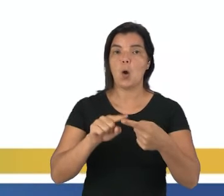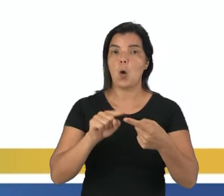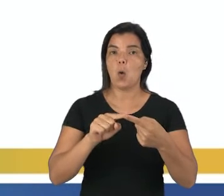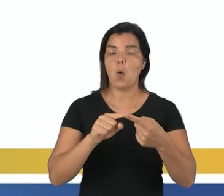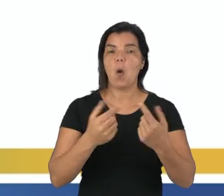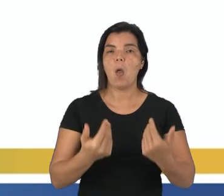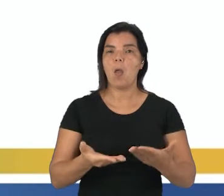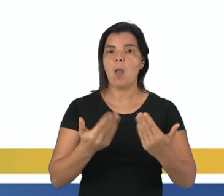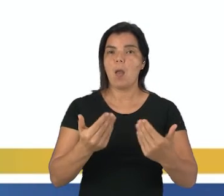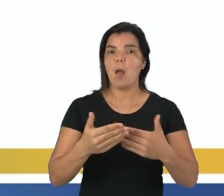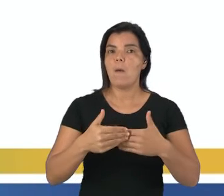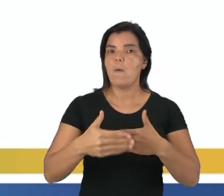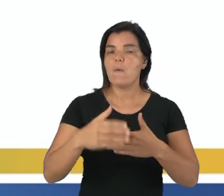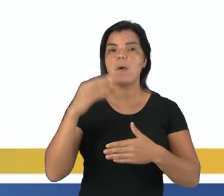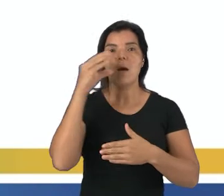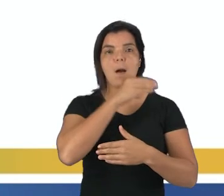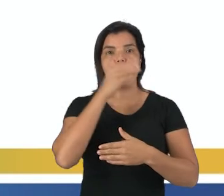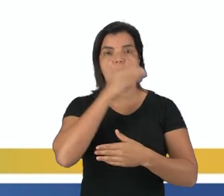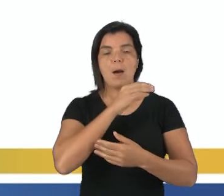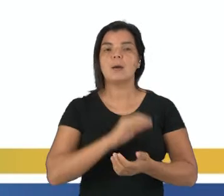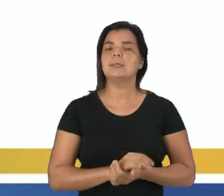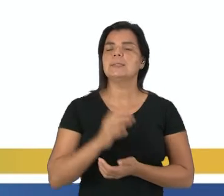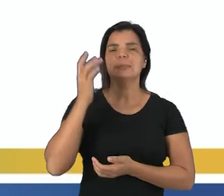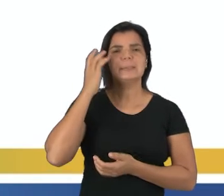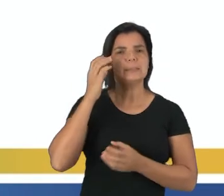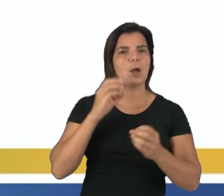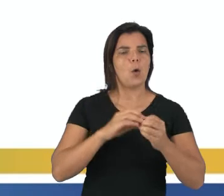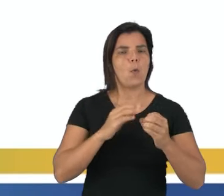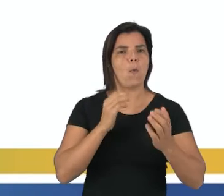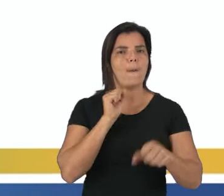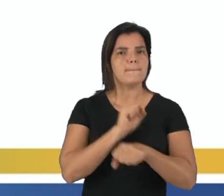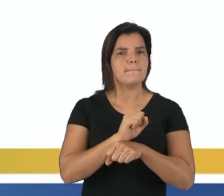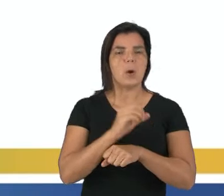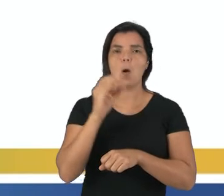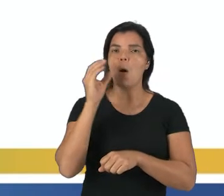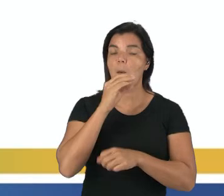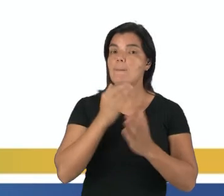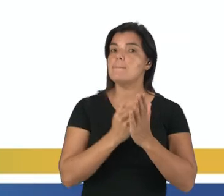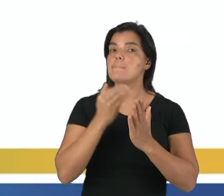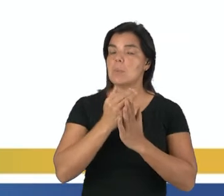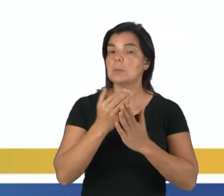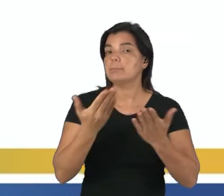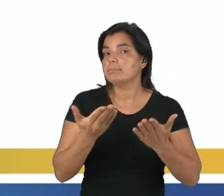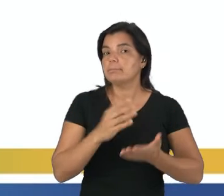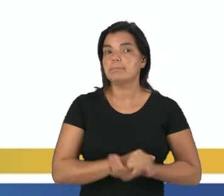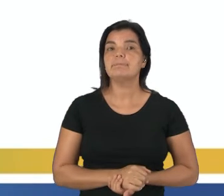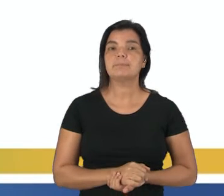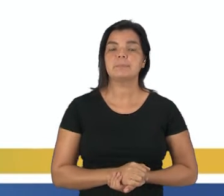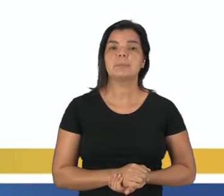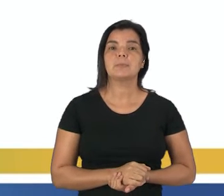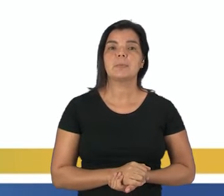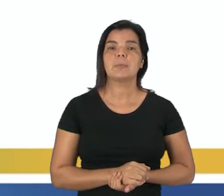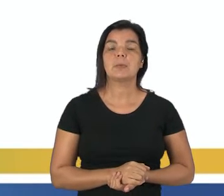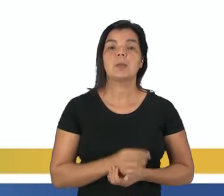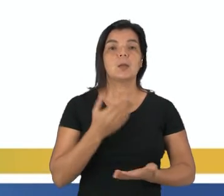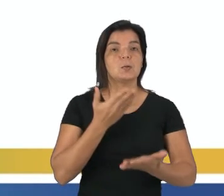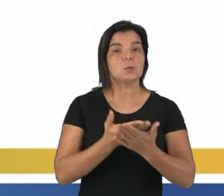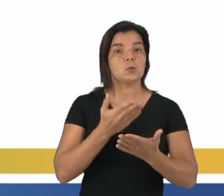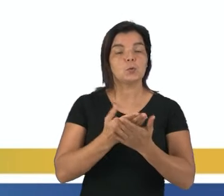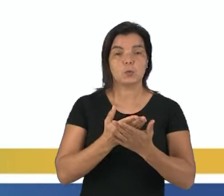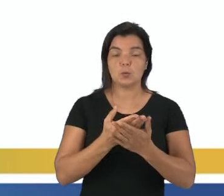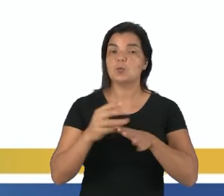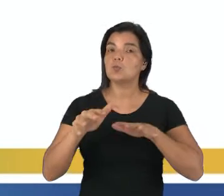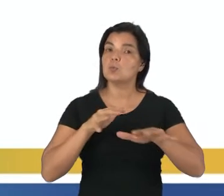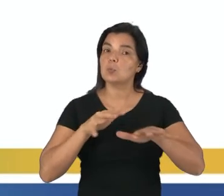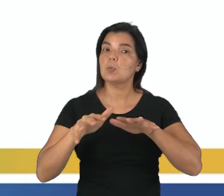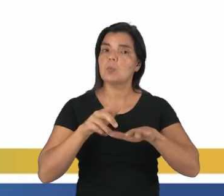bolinha mais leve vai com a velocidade maior? Será se a bolinha maior vai com a velocidade maior? Então, esse estudo de